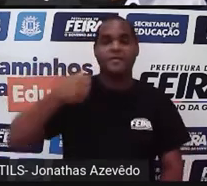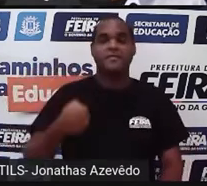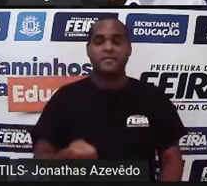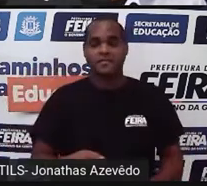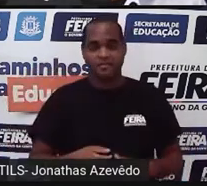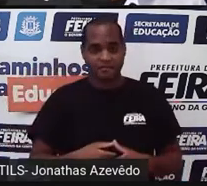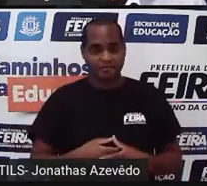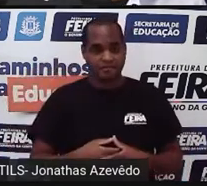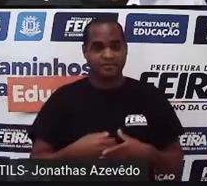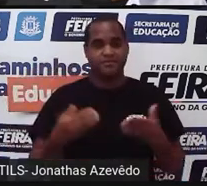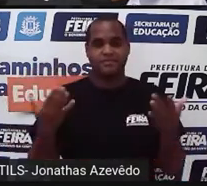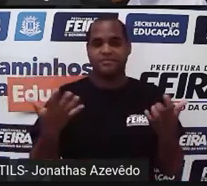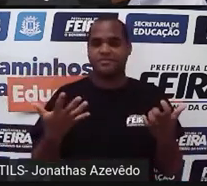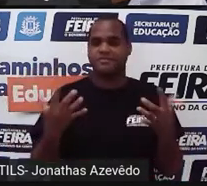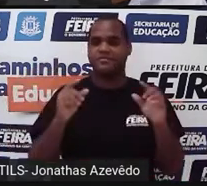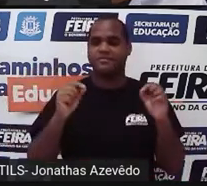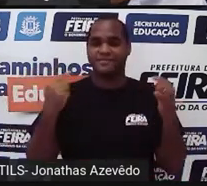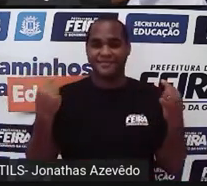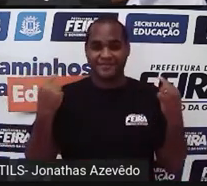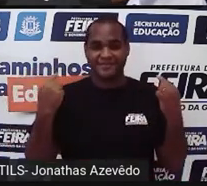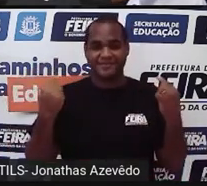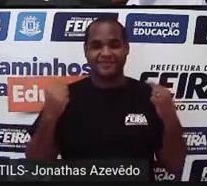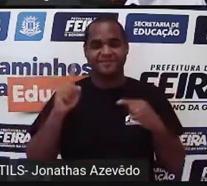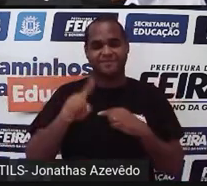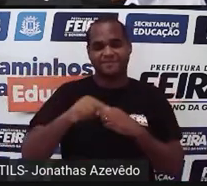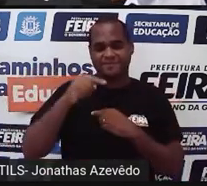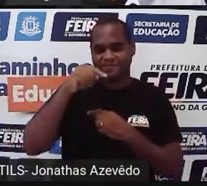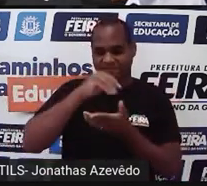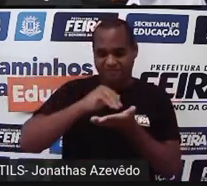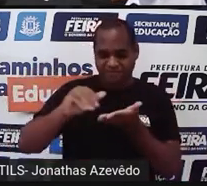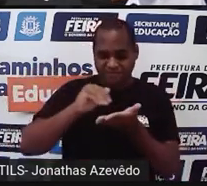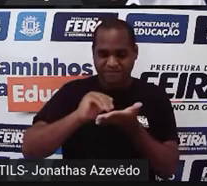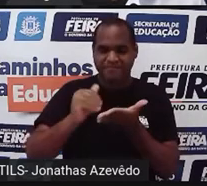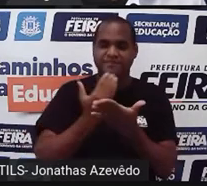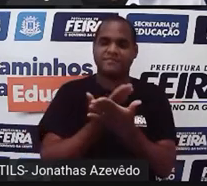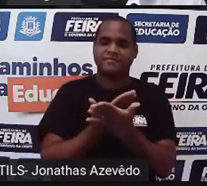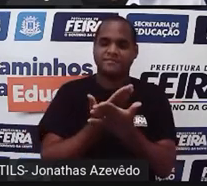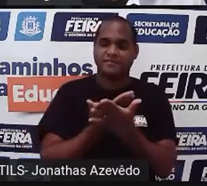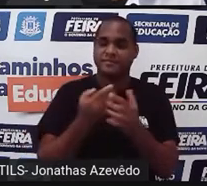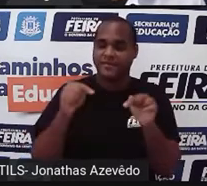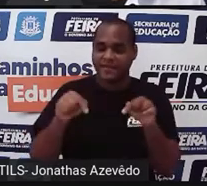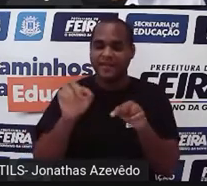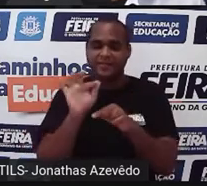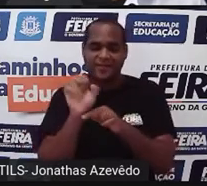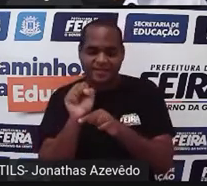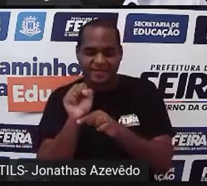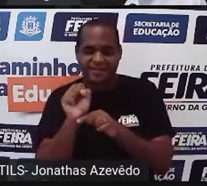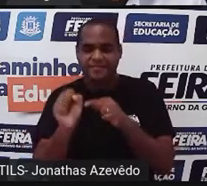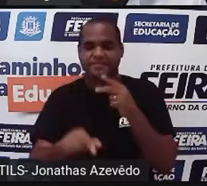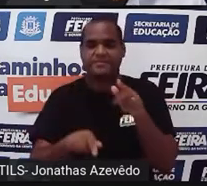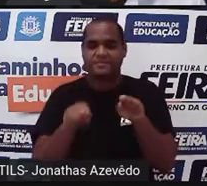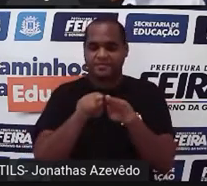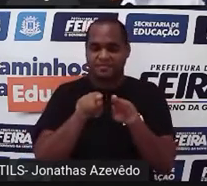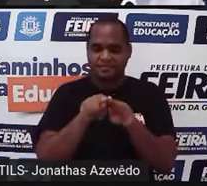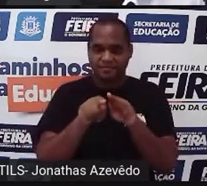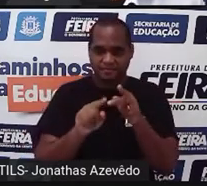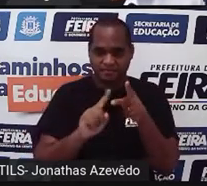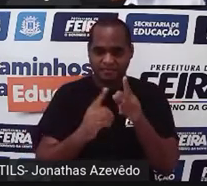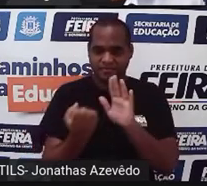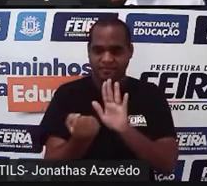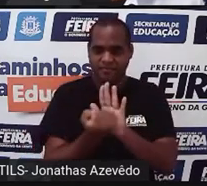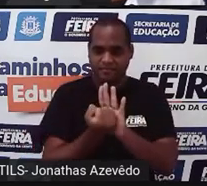aqui atrás de mim está o cartaz da Secretaria Municipal de Educação de Feira de Santana, que tem